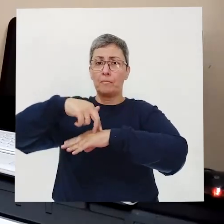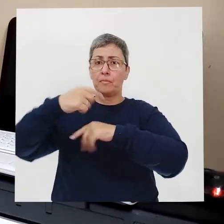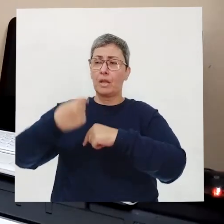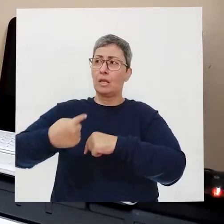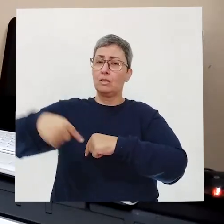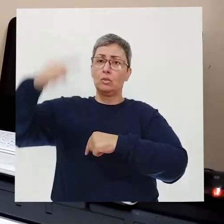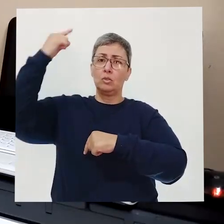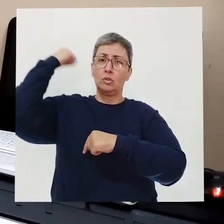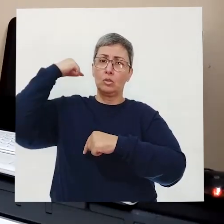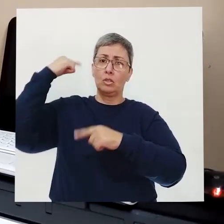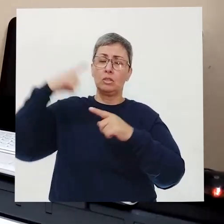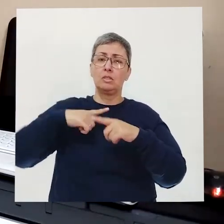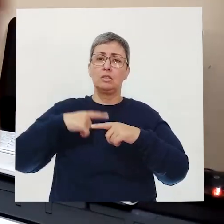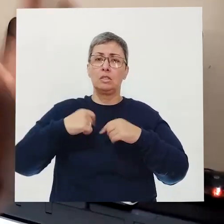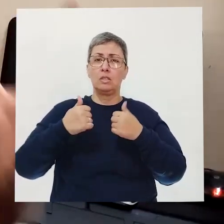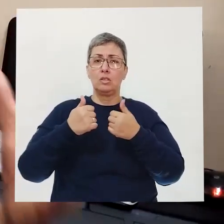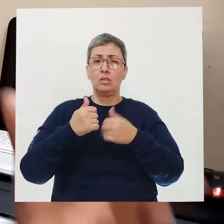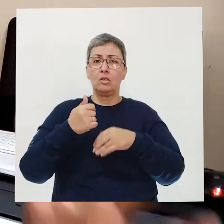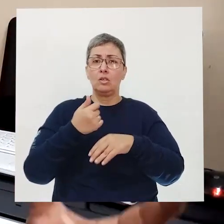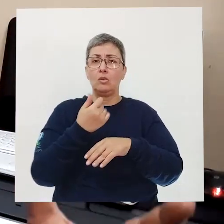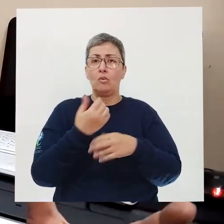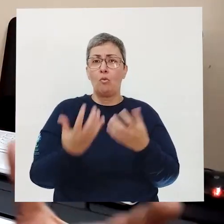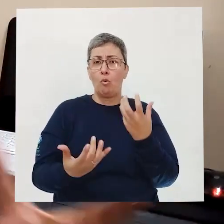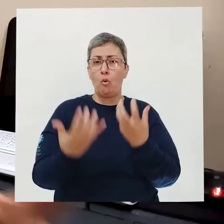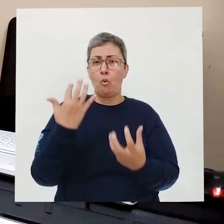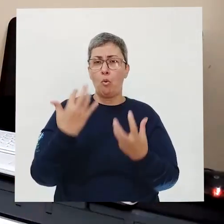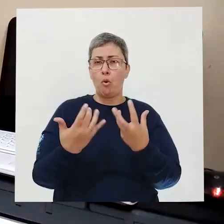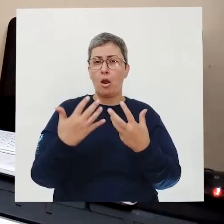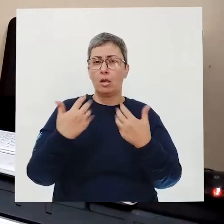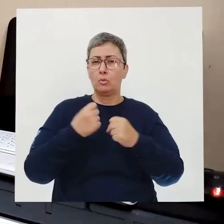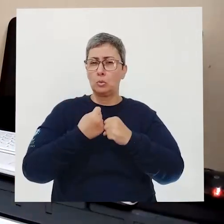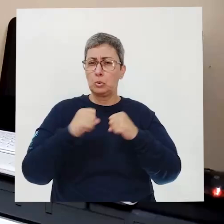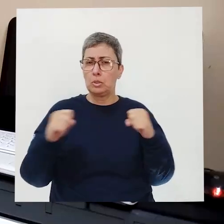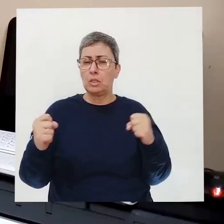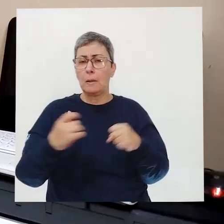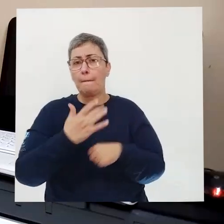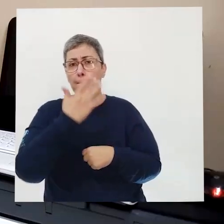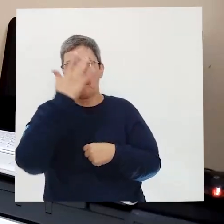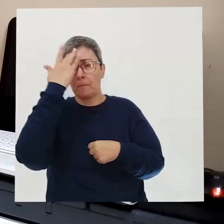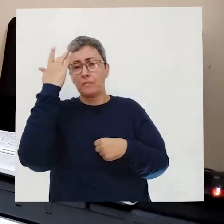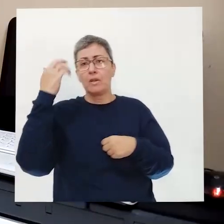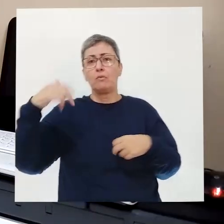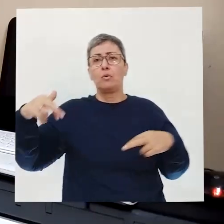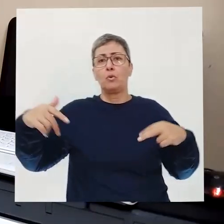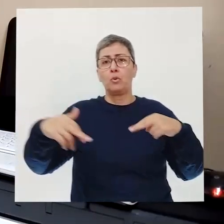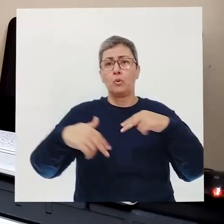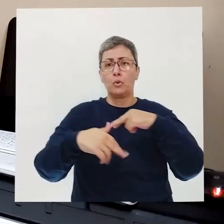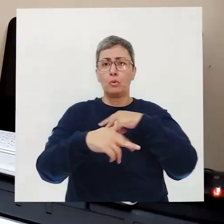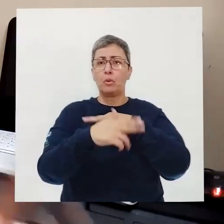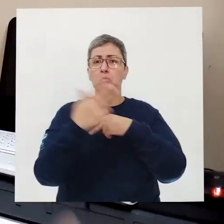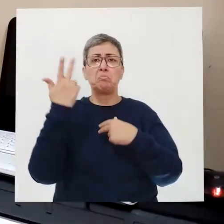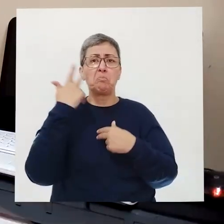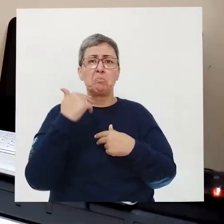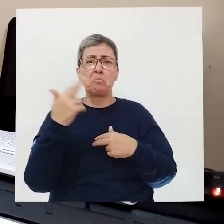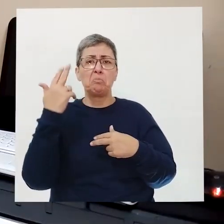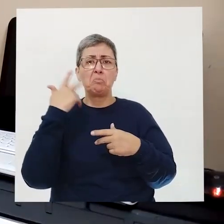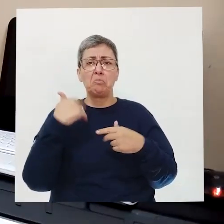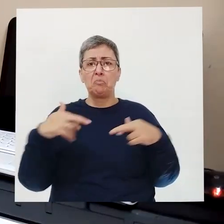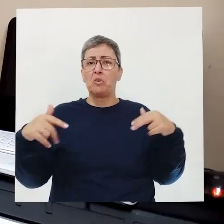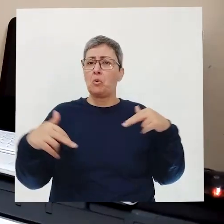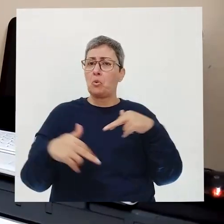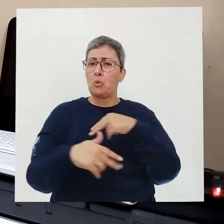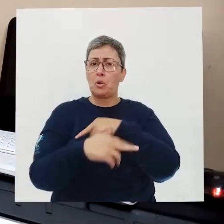da passarela existia uma grande fogueira. As pessoas caminhavam naturalmente ao